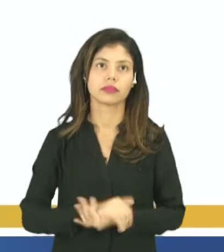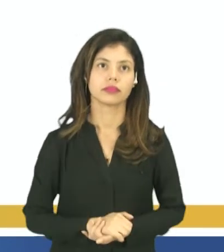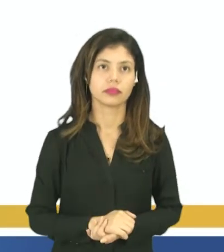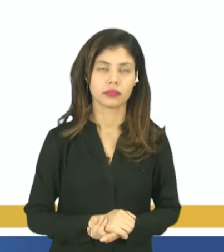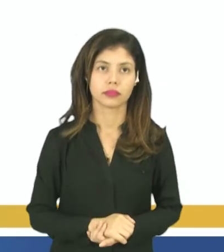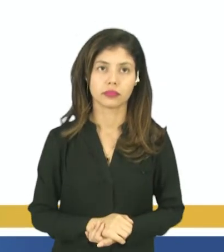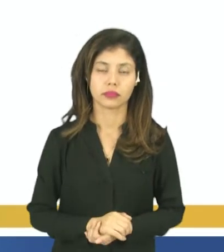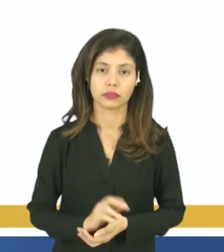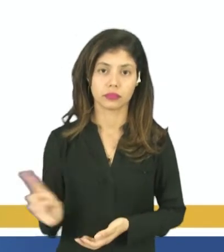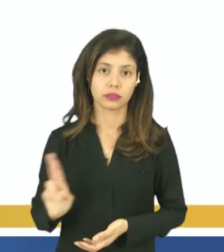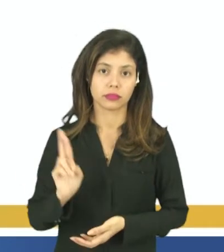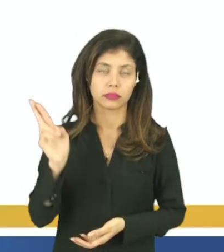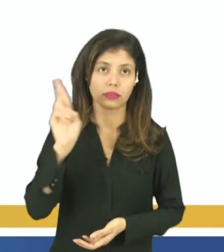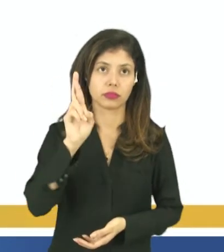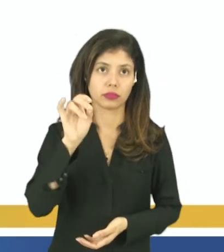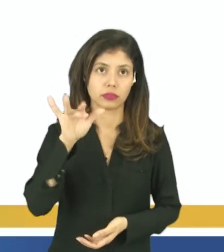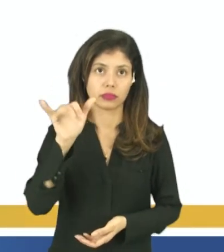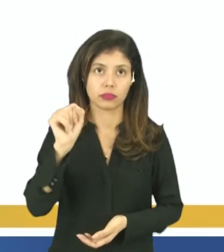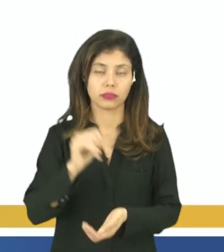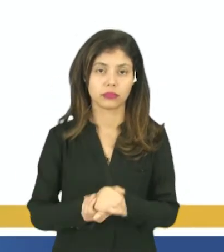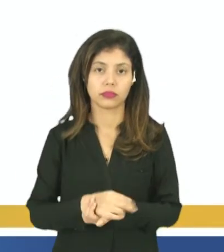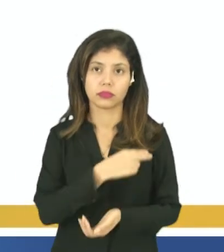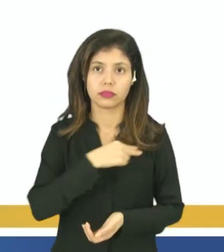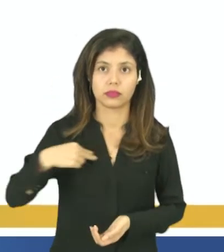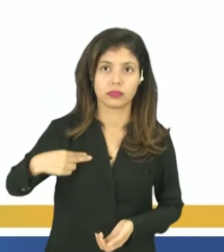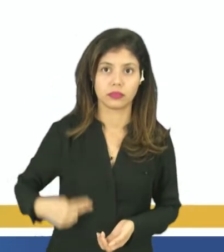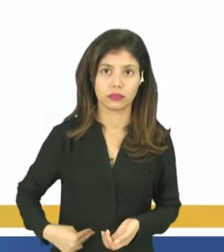tanto Rússia como China. É bom lembrar